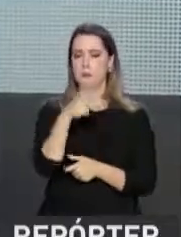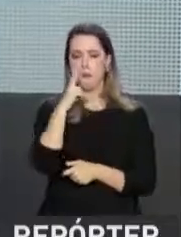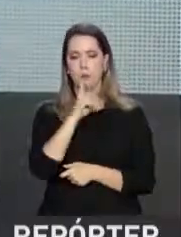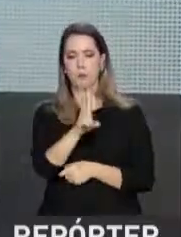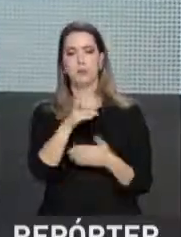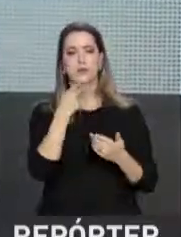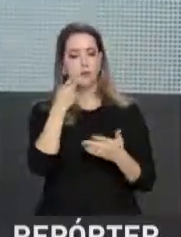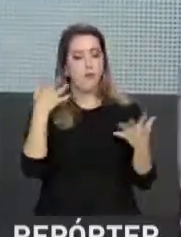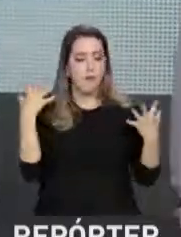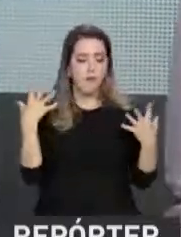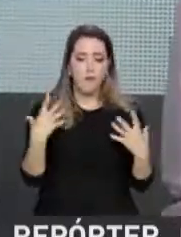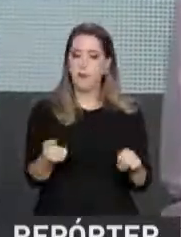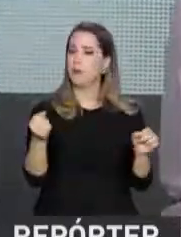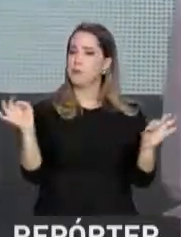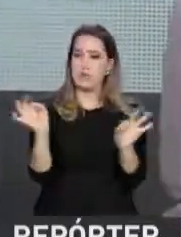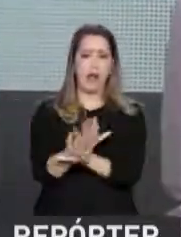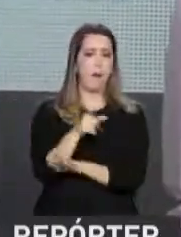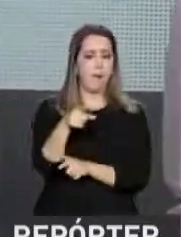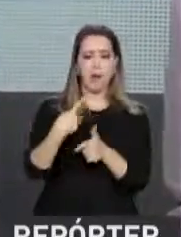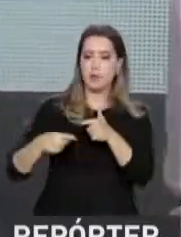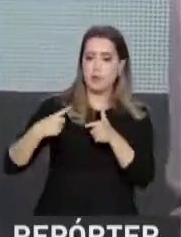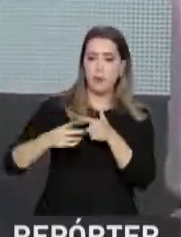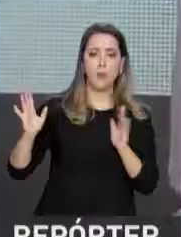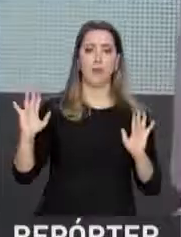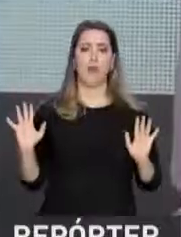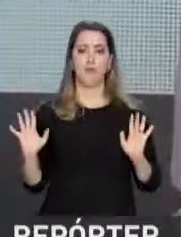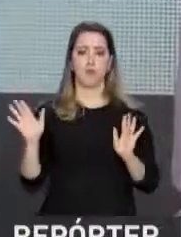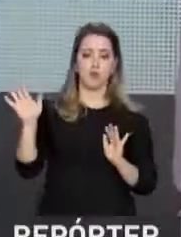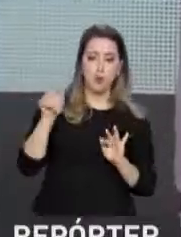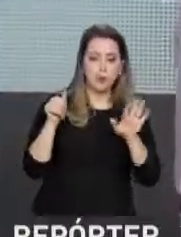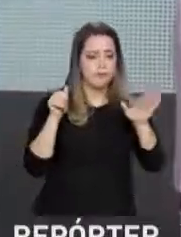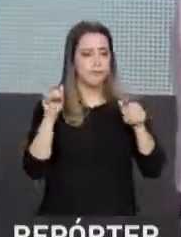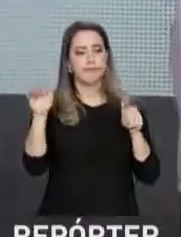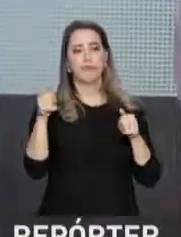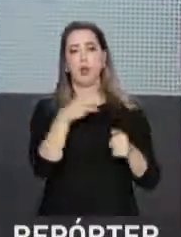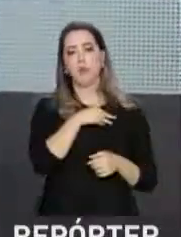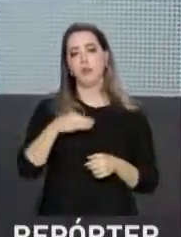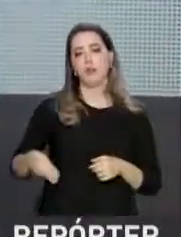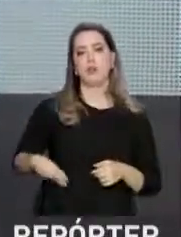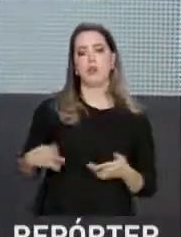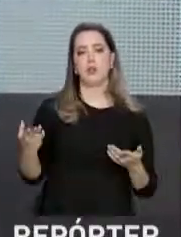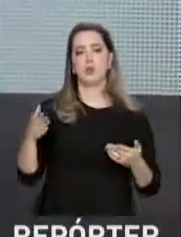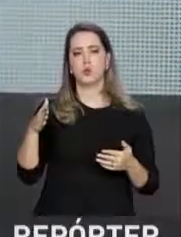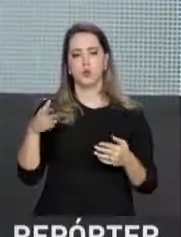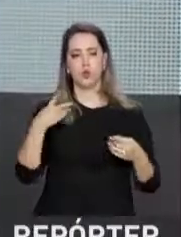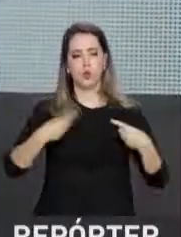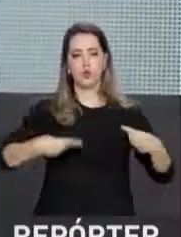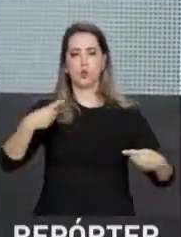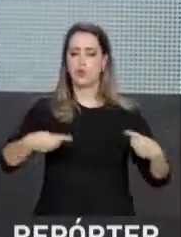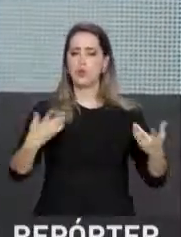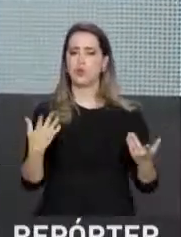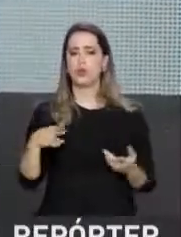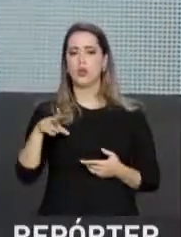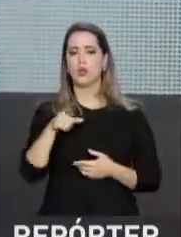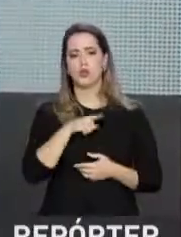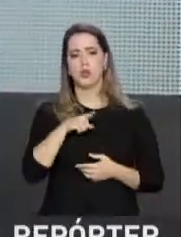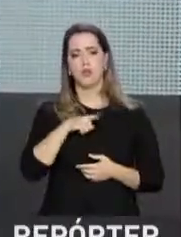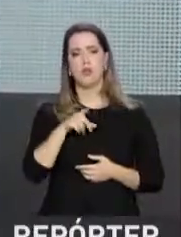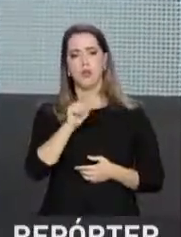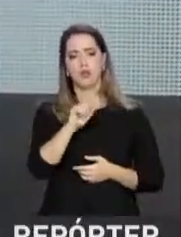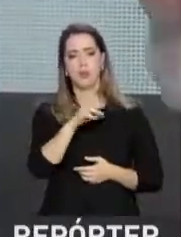acabar com isso e merece discutimos esse assunto vamos usar econômica jogo diogo também